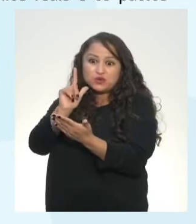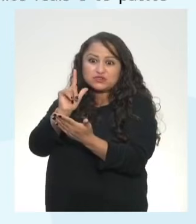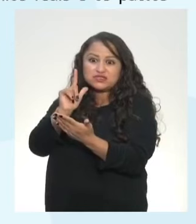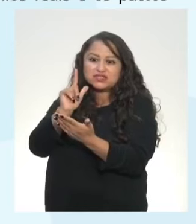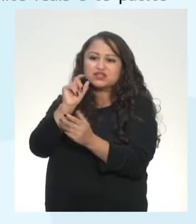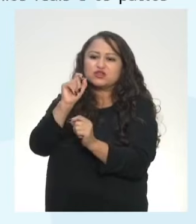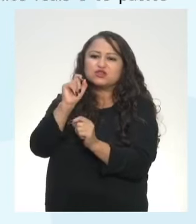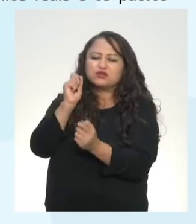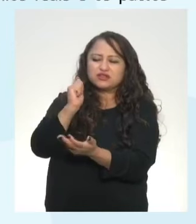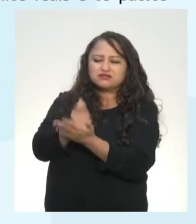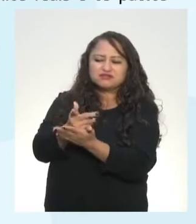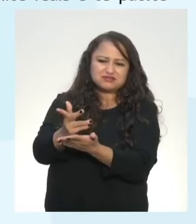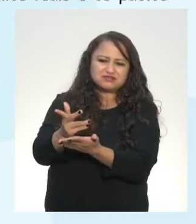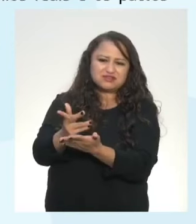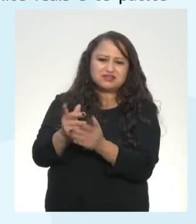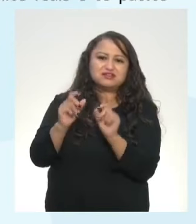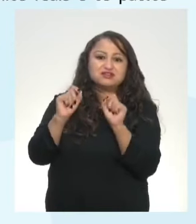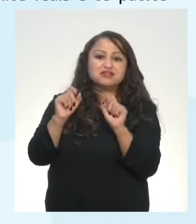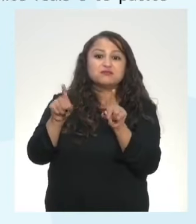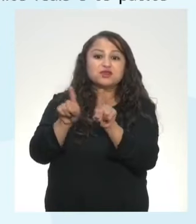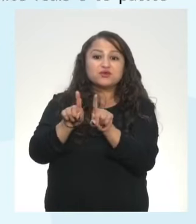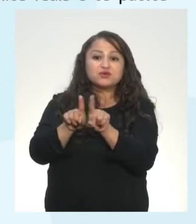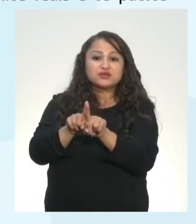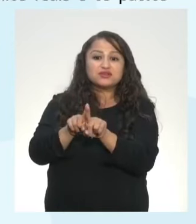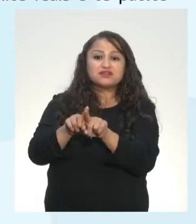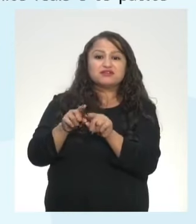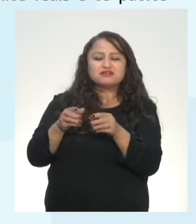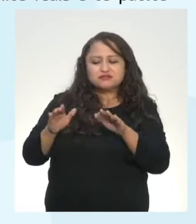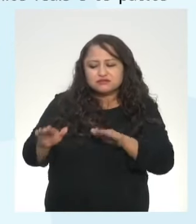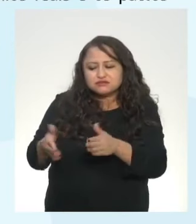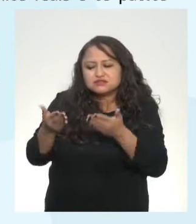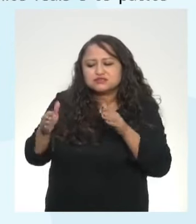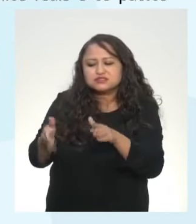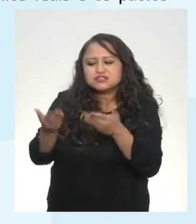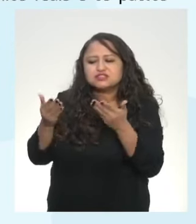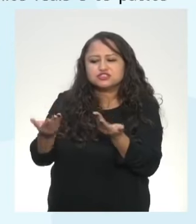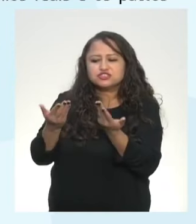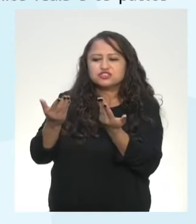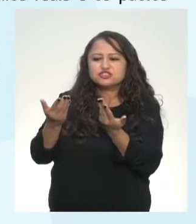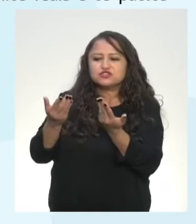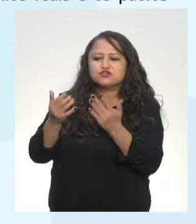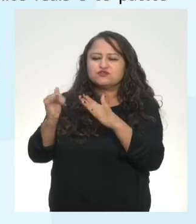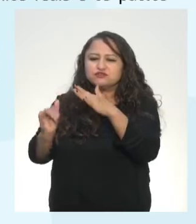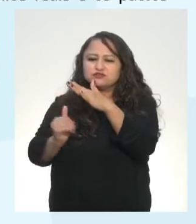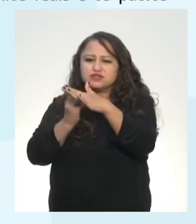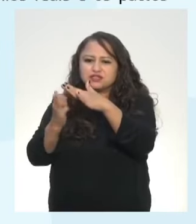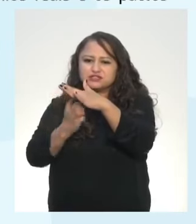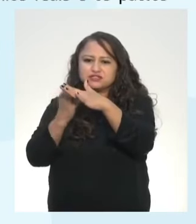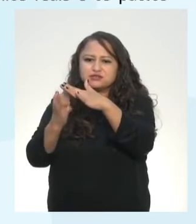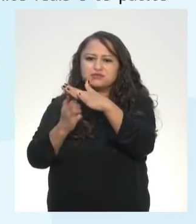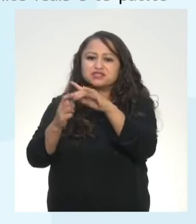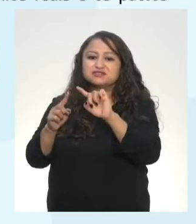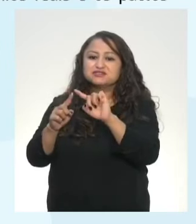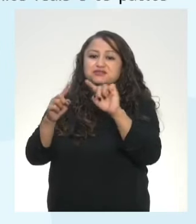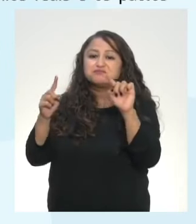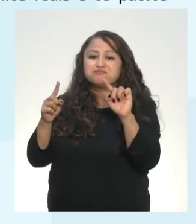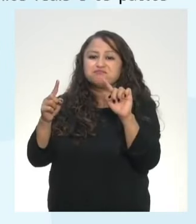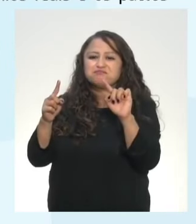protecionismo econômico, né, que você incentiva o seu comércio local e dificulta a vida